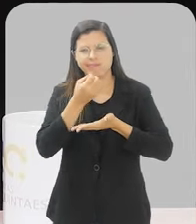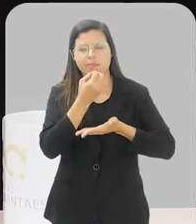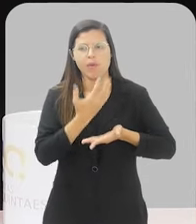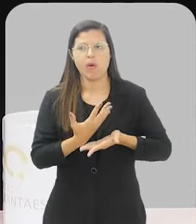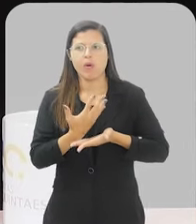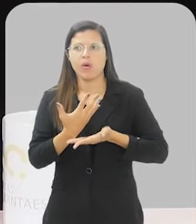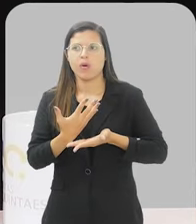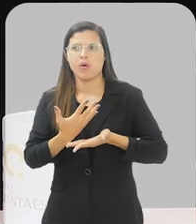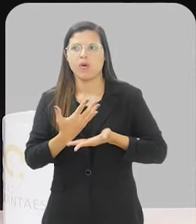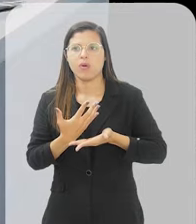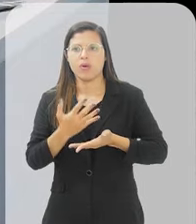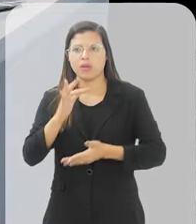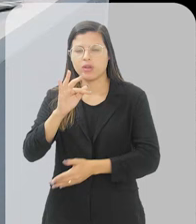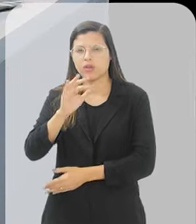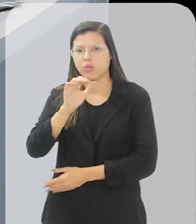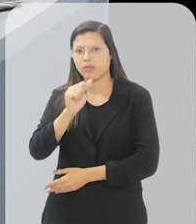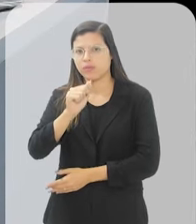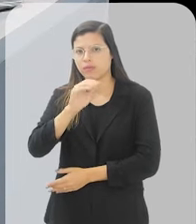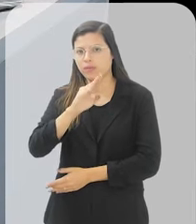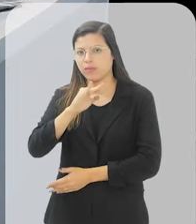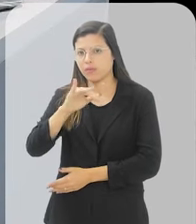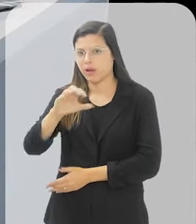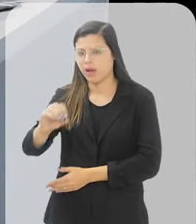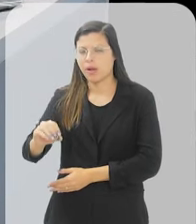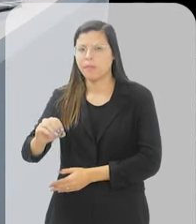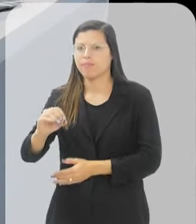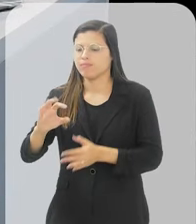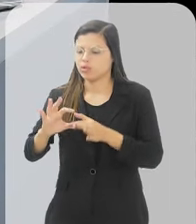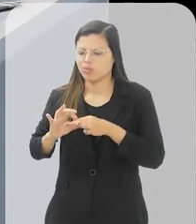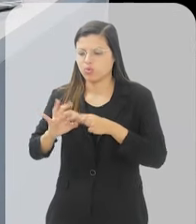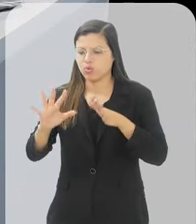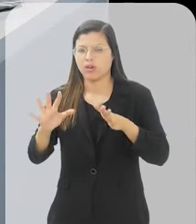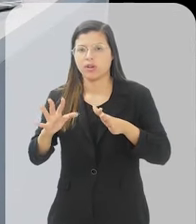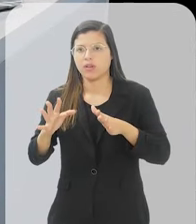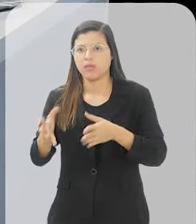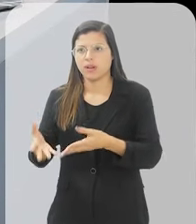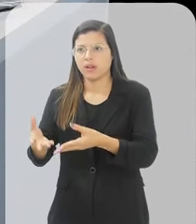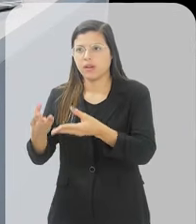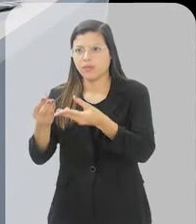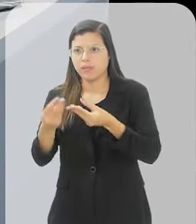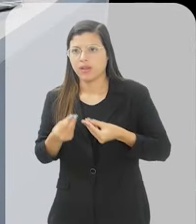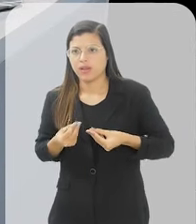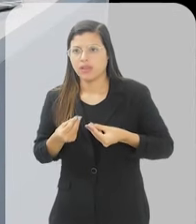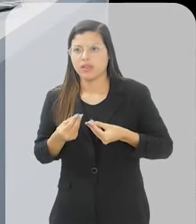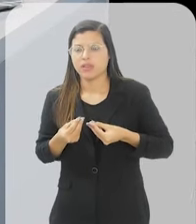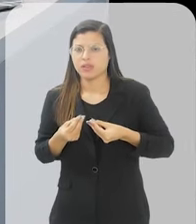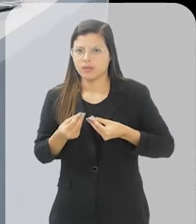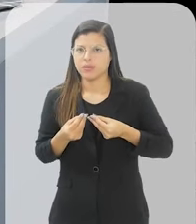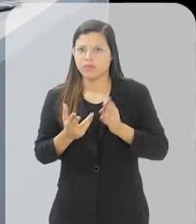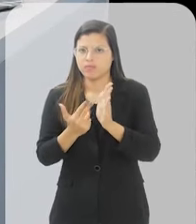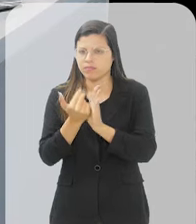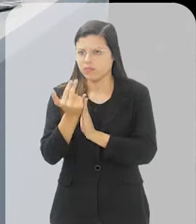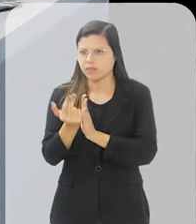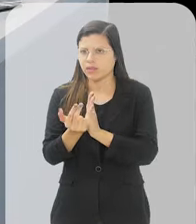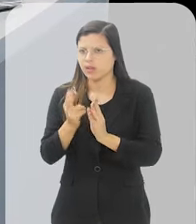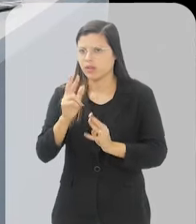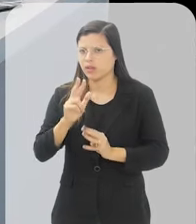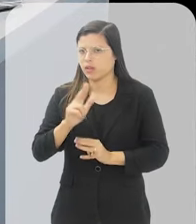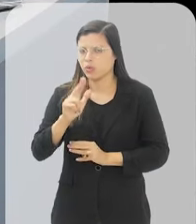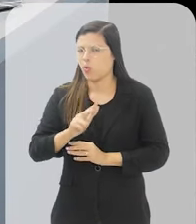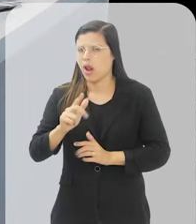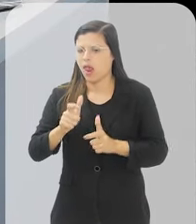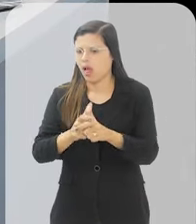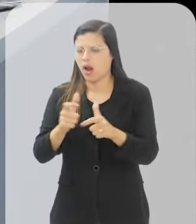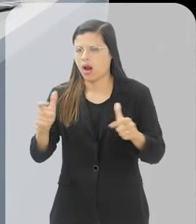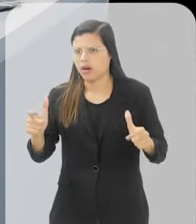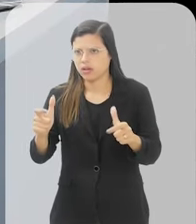bom, e o Fabinho me deixou muito à vontade. Ele me deu um figurino que não era tão grande quanto,